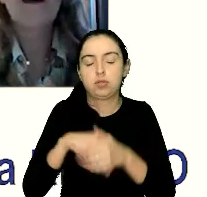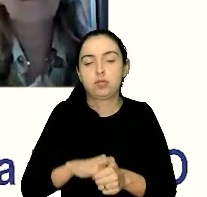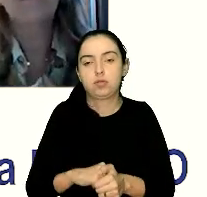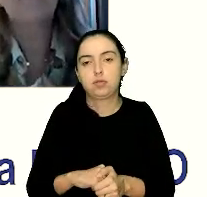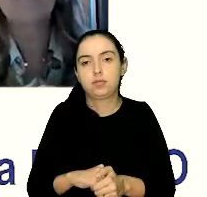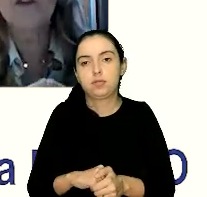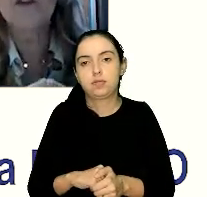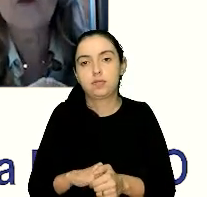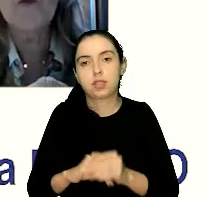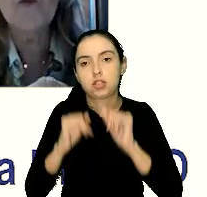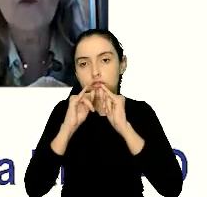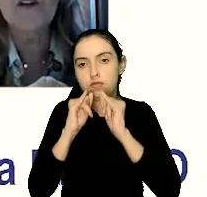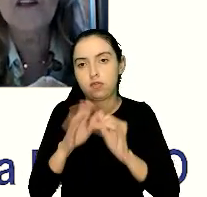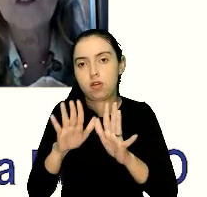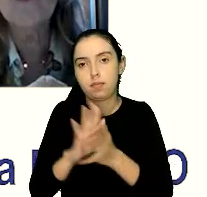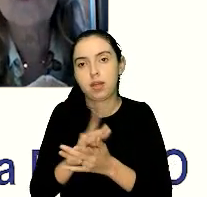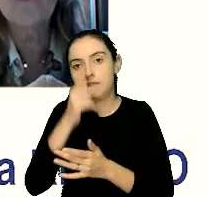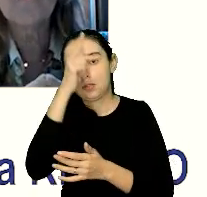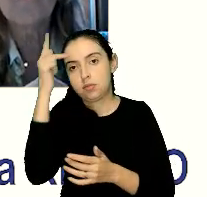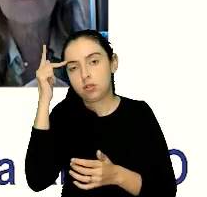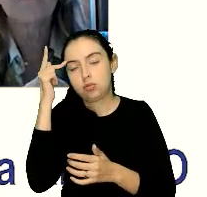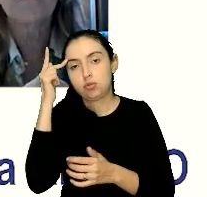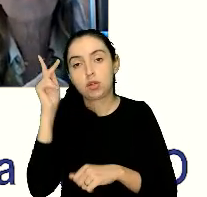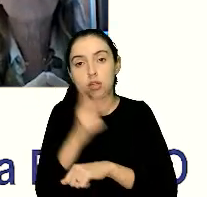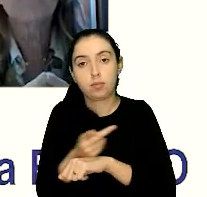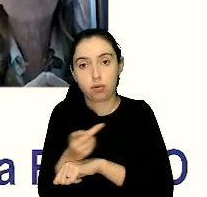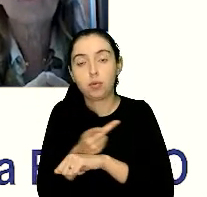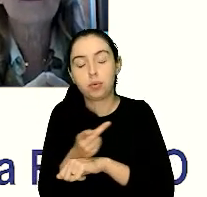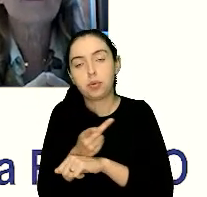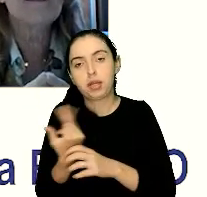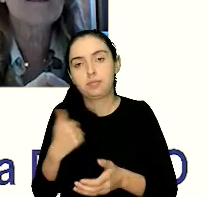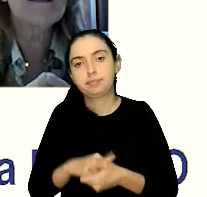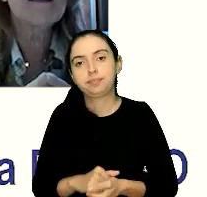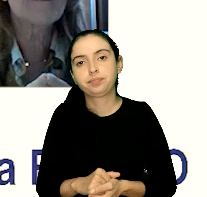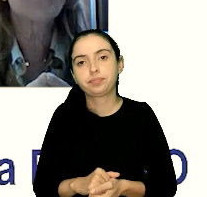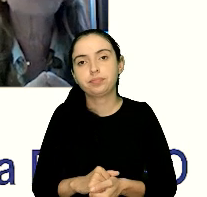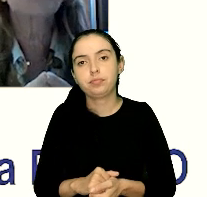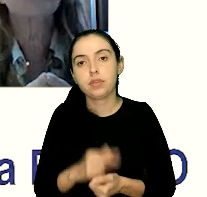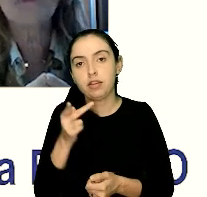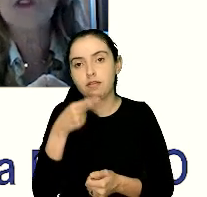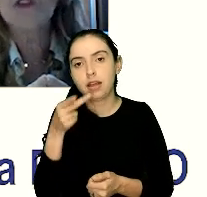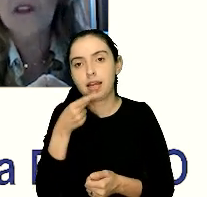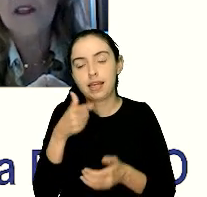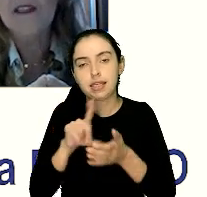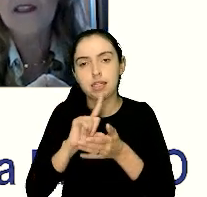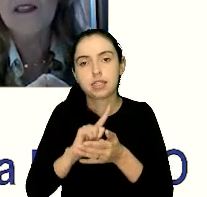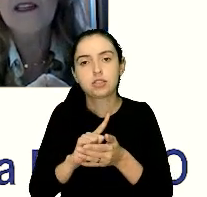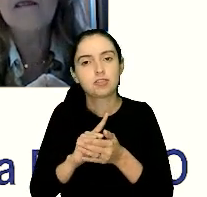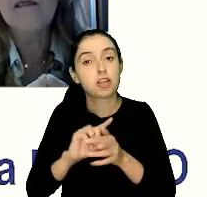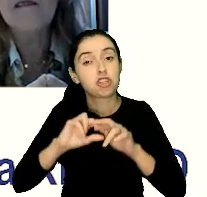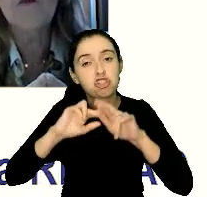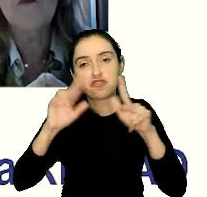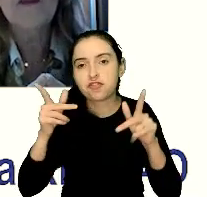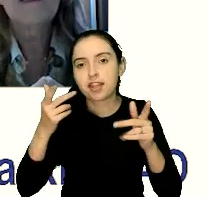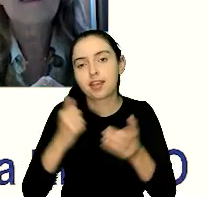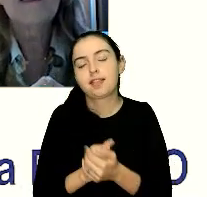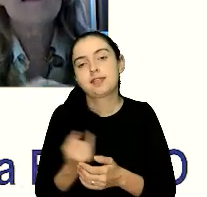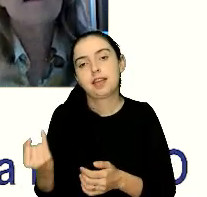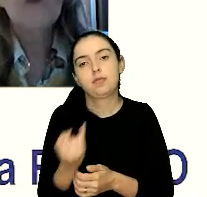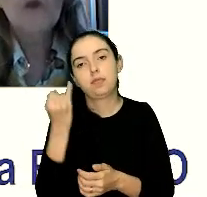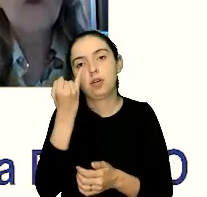emitem para a pessoa que os procura. Isso, como eu falei antes, faz toda a diferença.